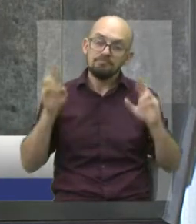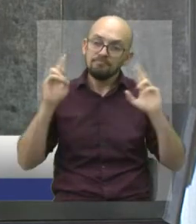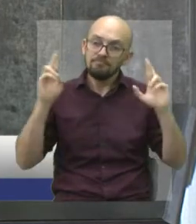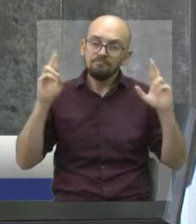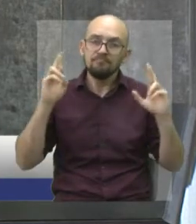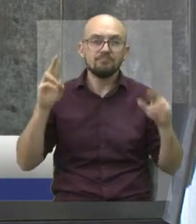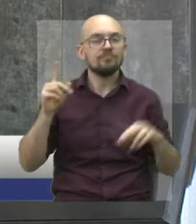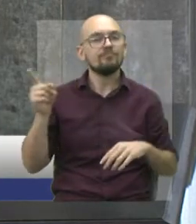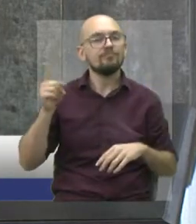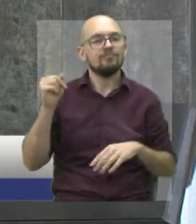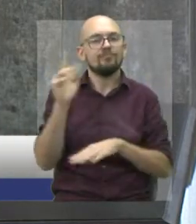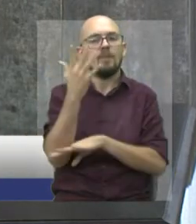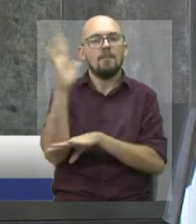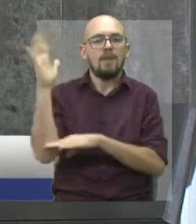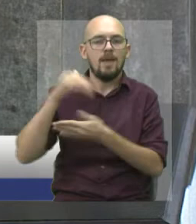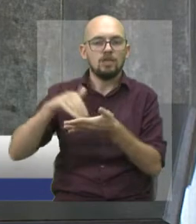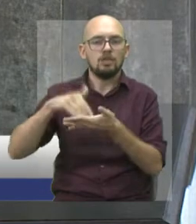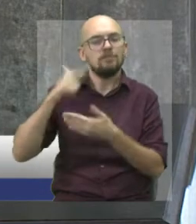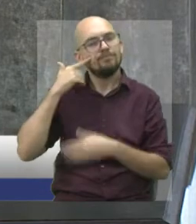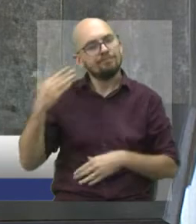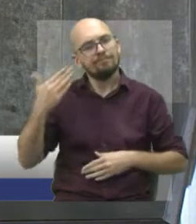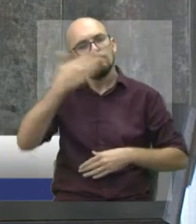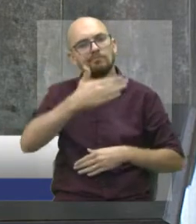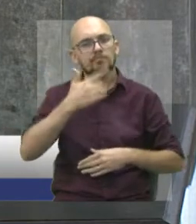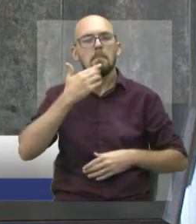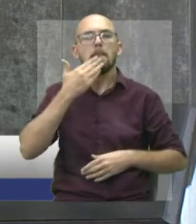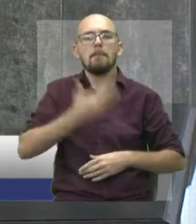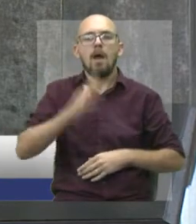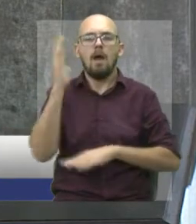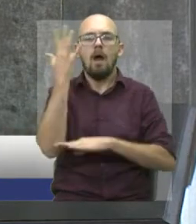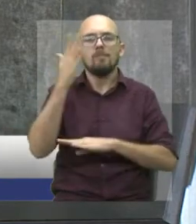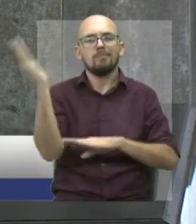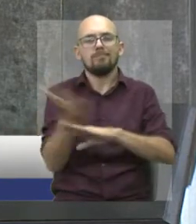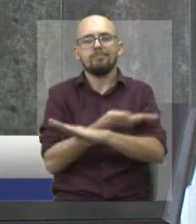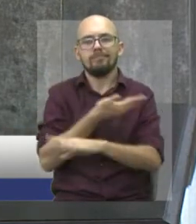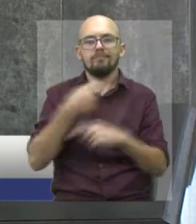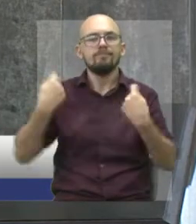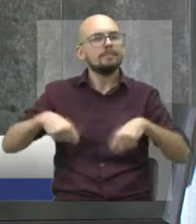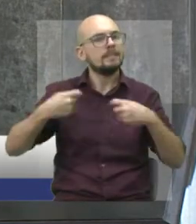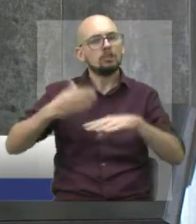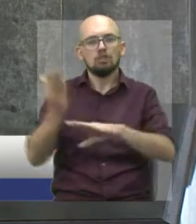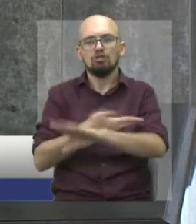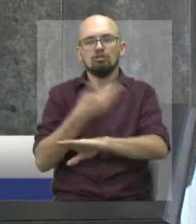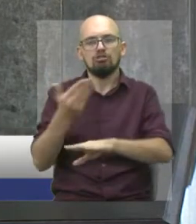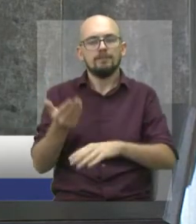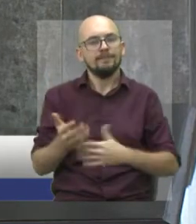que o meio ambiente vá lá e que peça para cortar essa árvore, né? E que